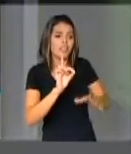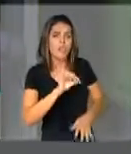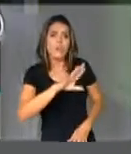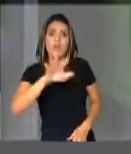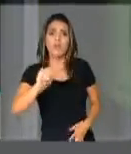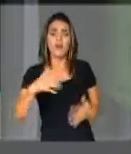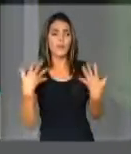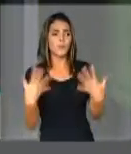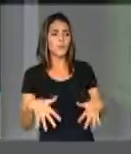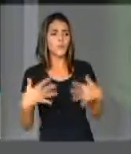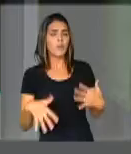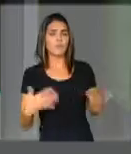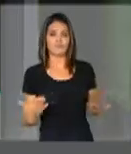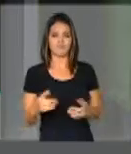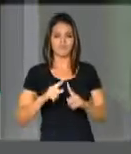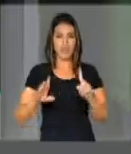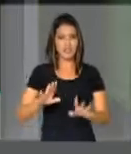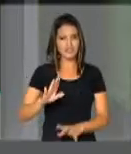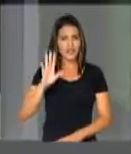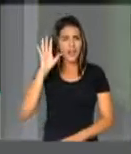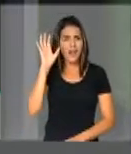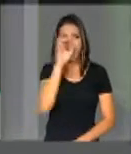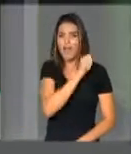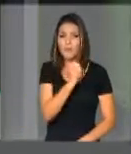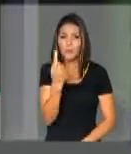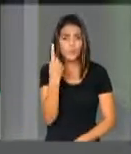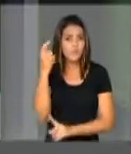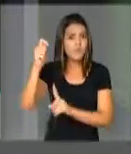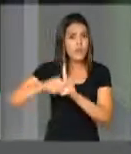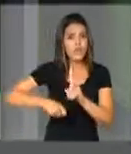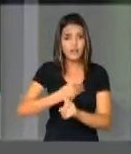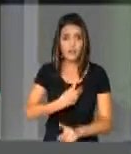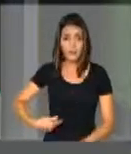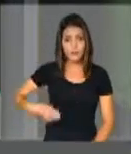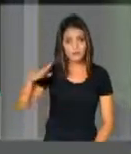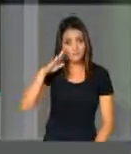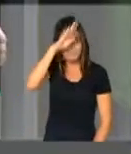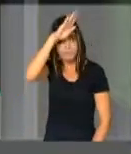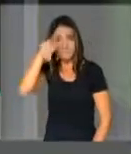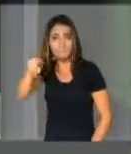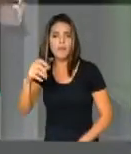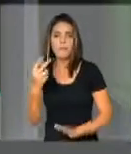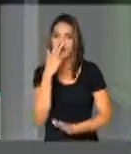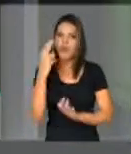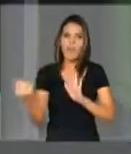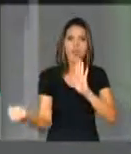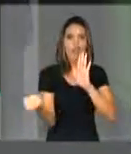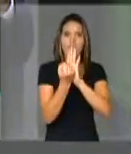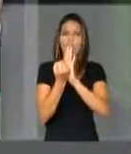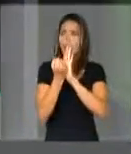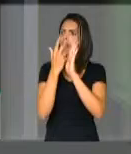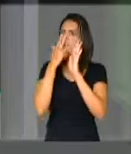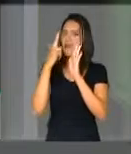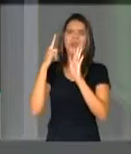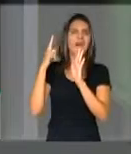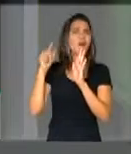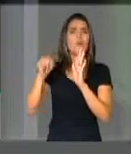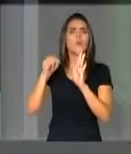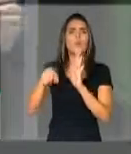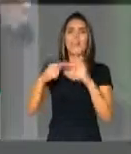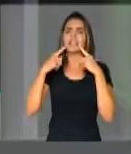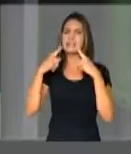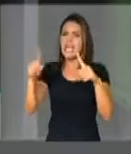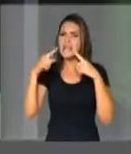vive há mais de um mês governo e o méxico mesmo o símbolo de um governo mergulhados em denúncias de corrupção